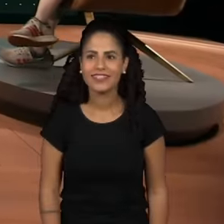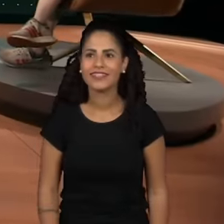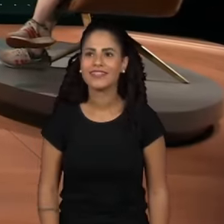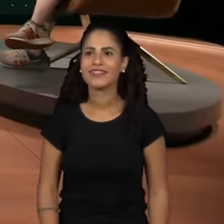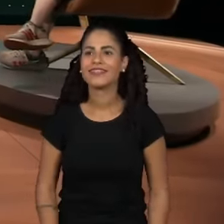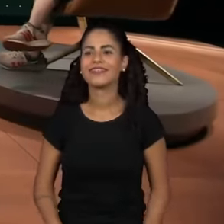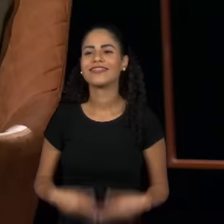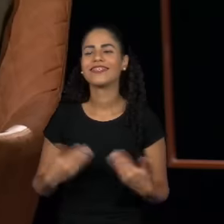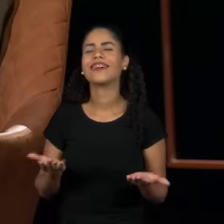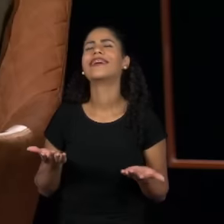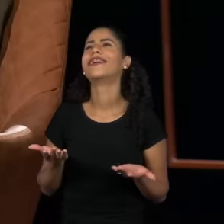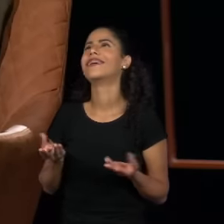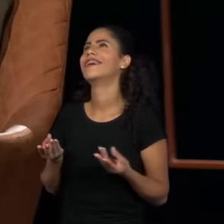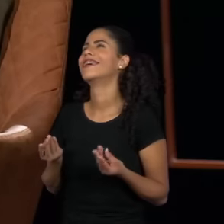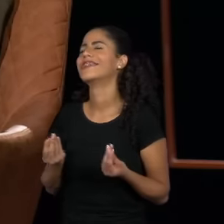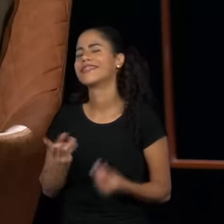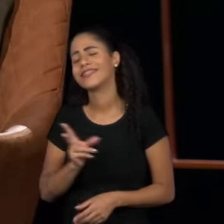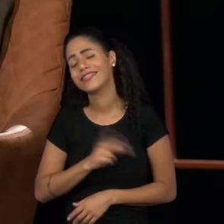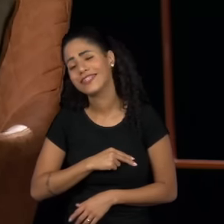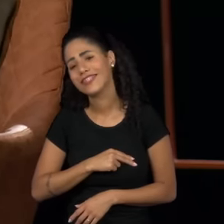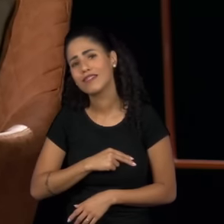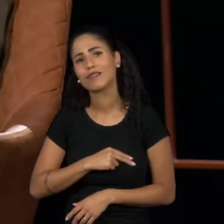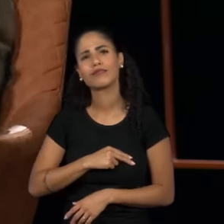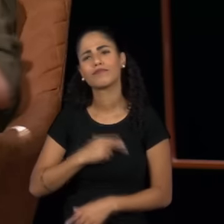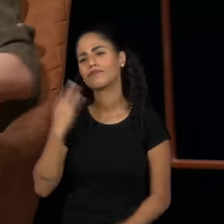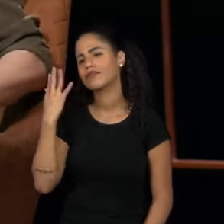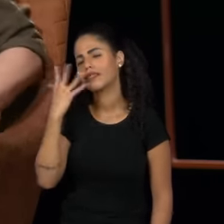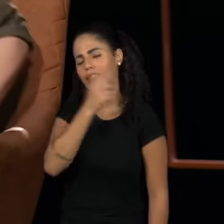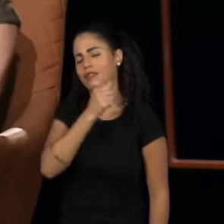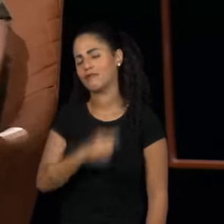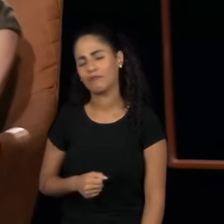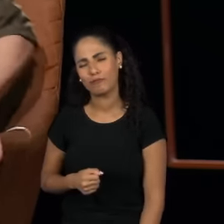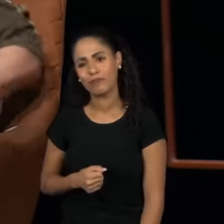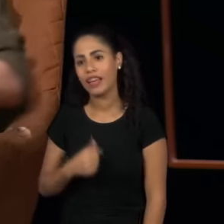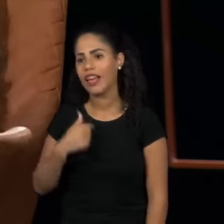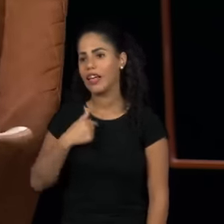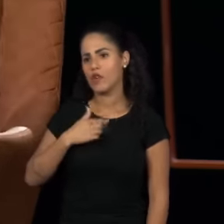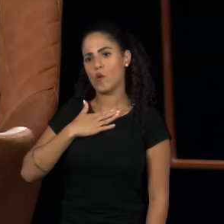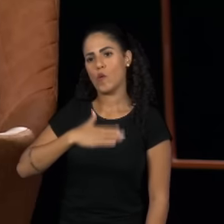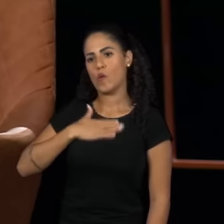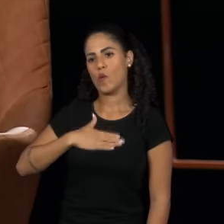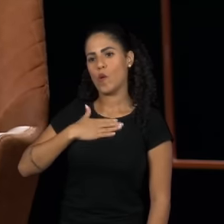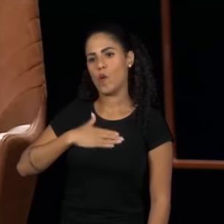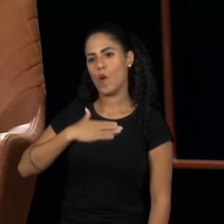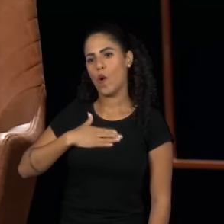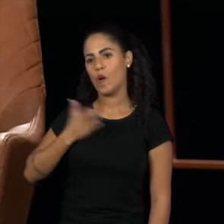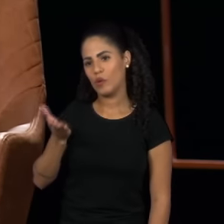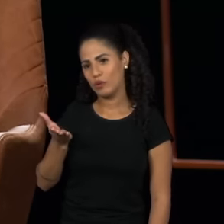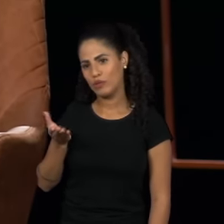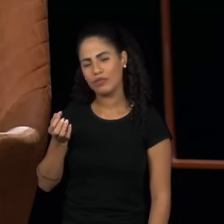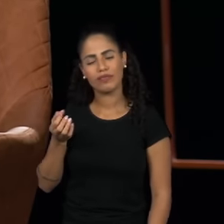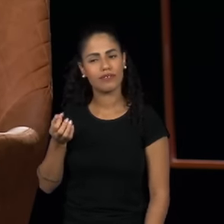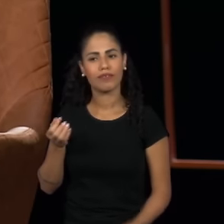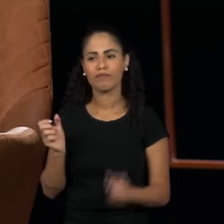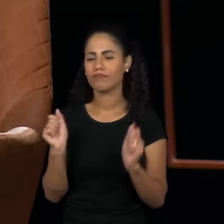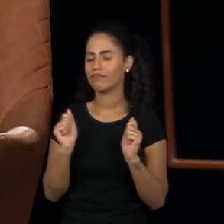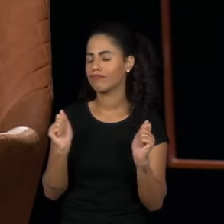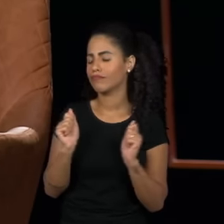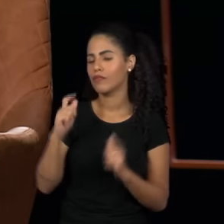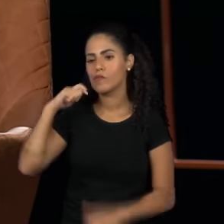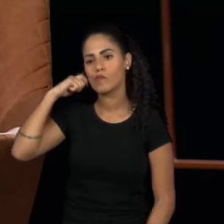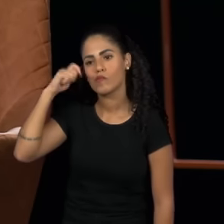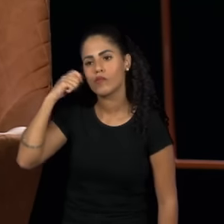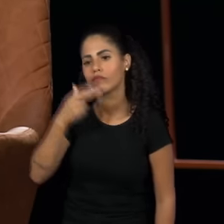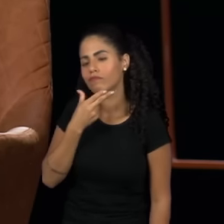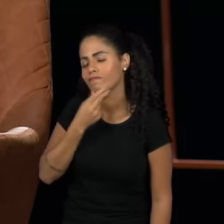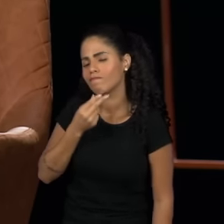Ai, o Caco. Olha, Caco, que lindo. Eu sou muito fã do Caco. Muito. Ele é um ator estonteante, um